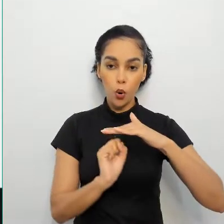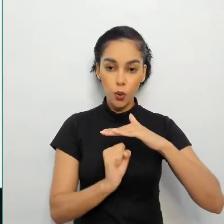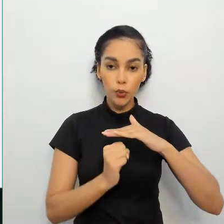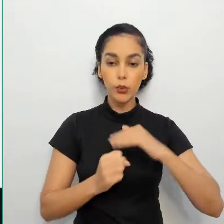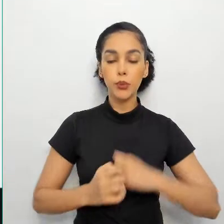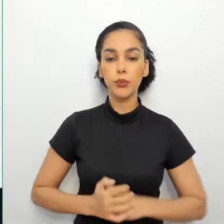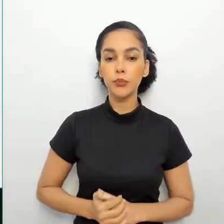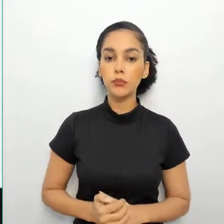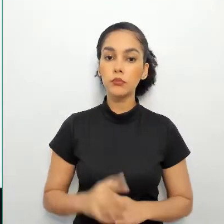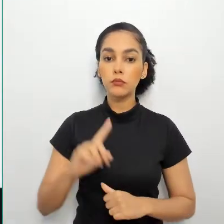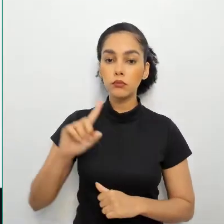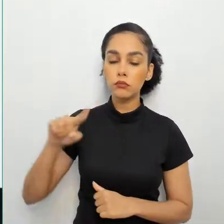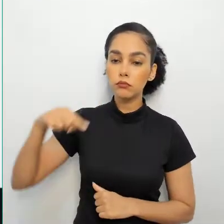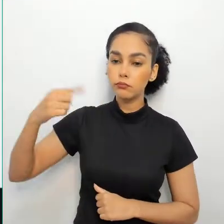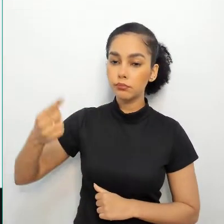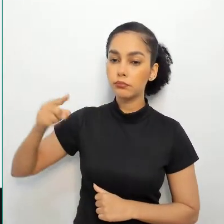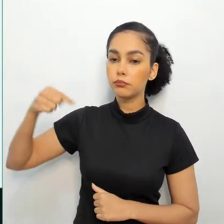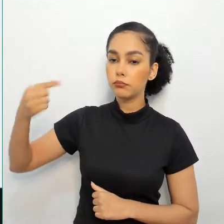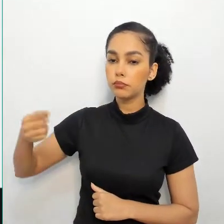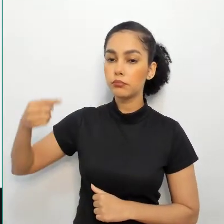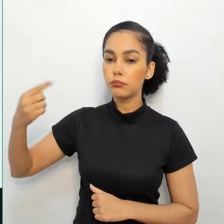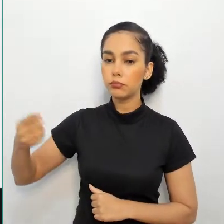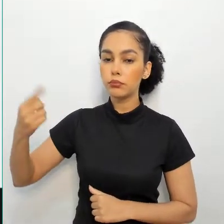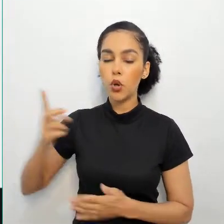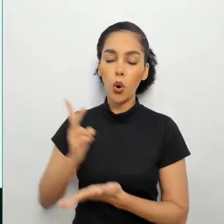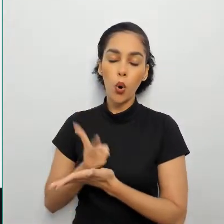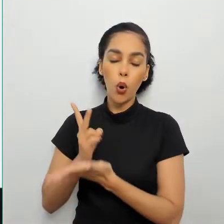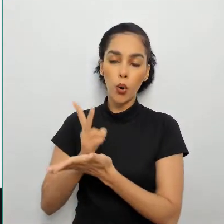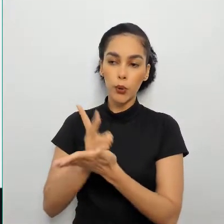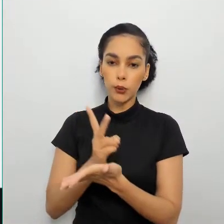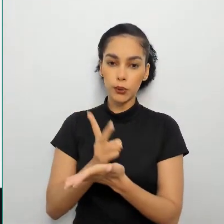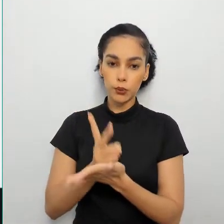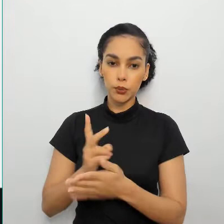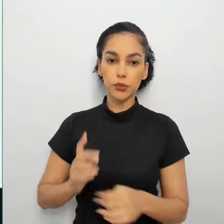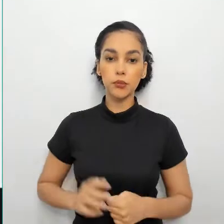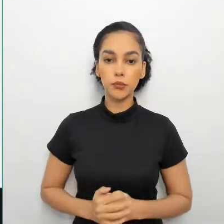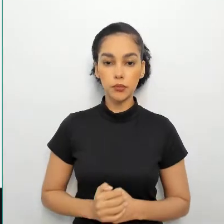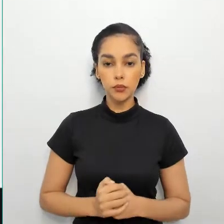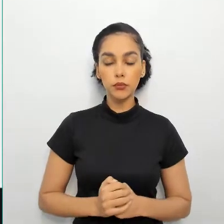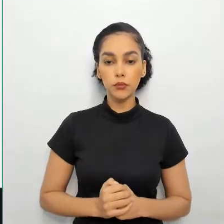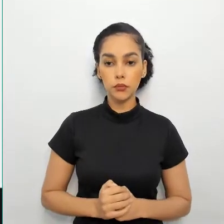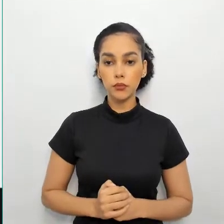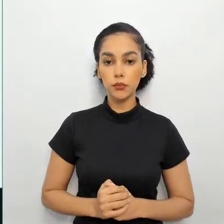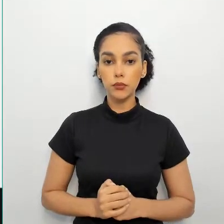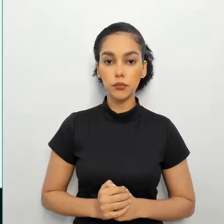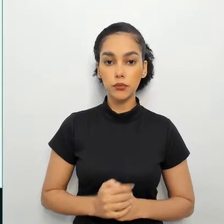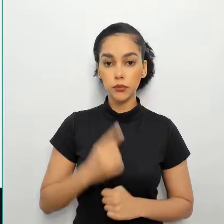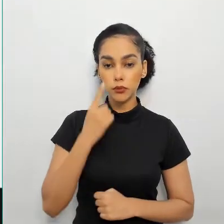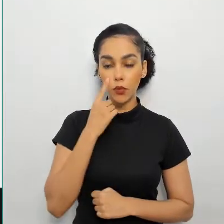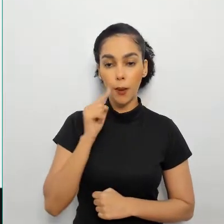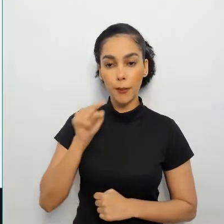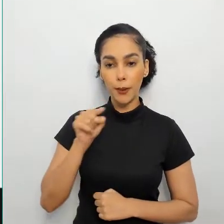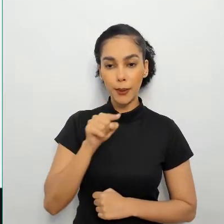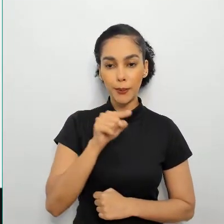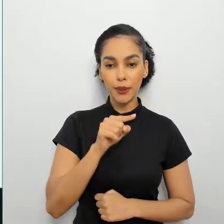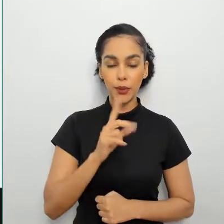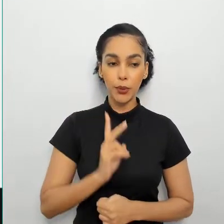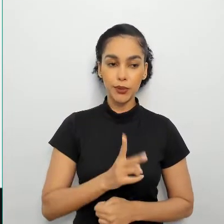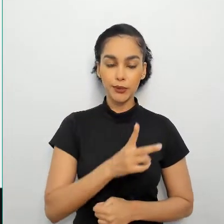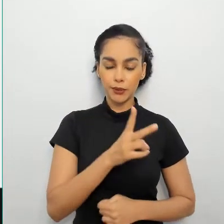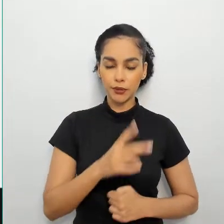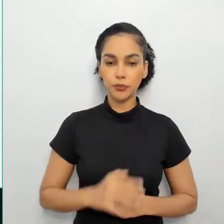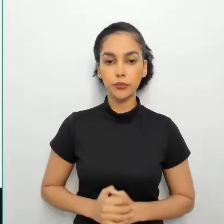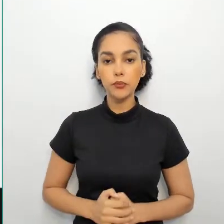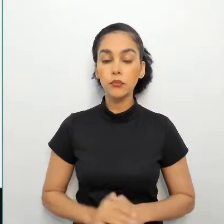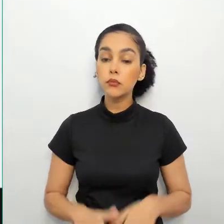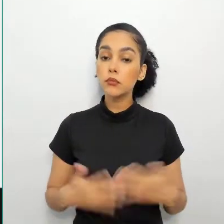E aí você continua. O próximo dá 1 sobre 16, 1 sobre 32 e assim sucessivamente. Vou colocar uns 3 pontinhos para representar isso. O